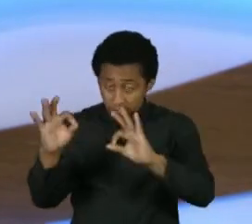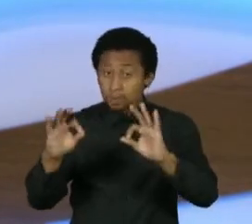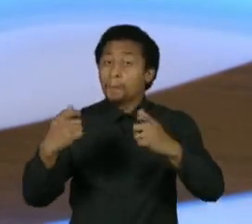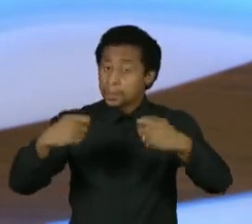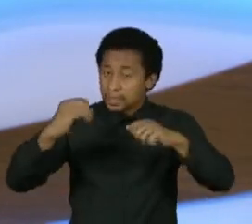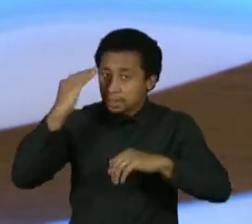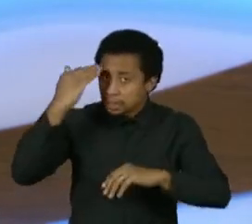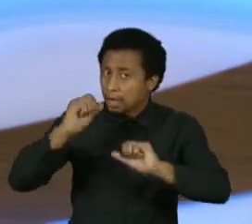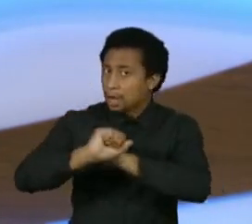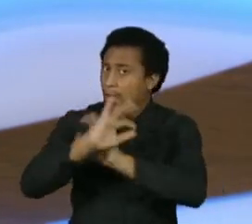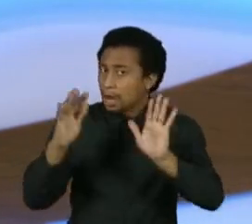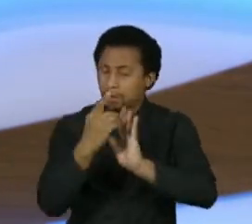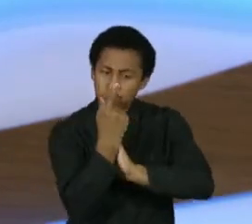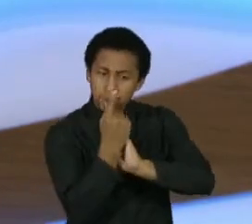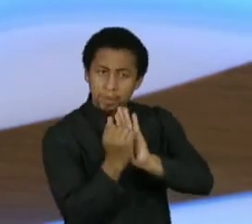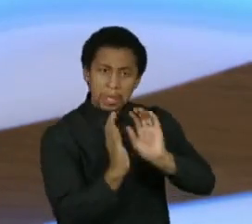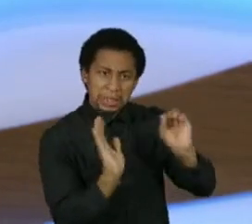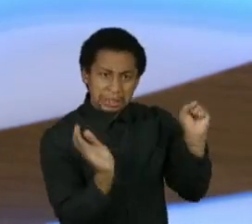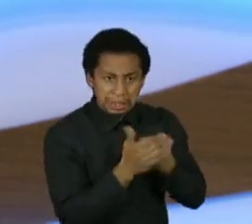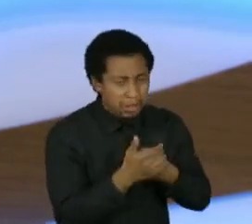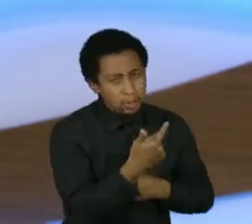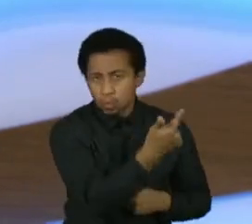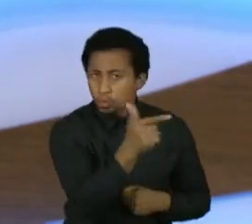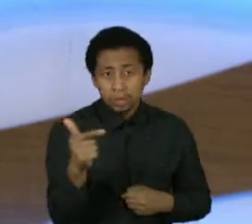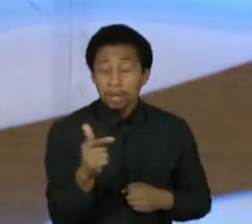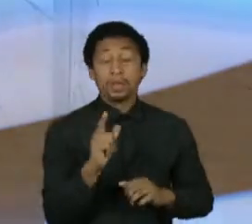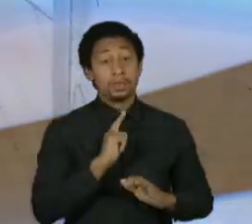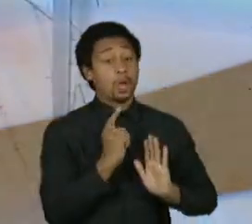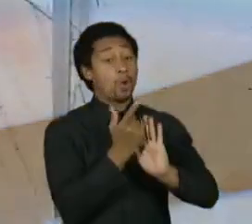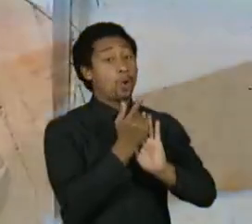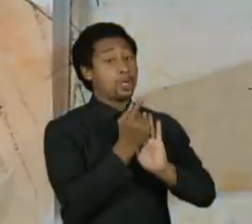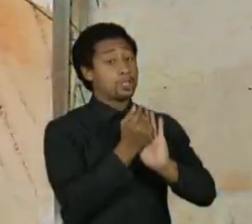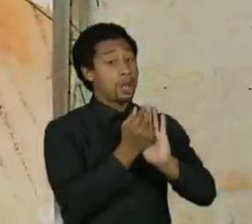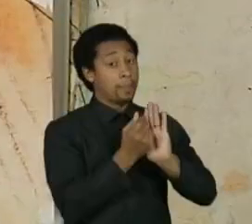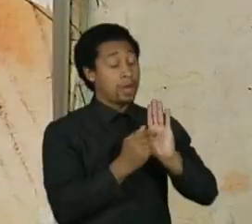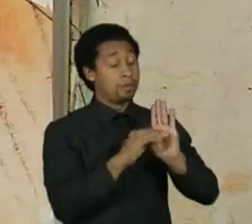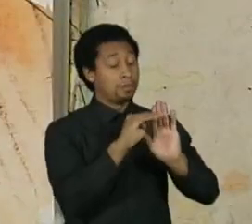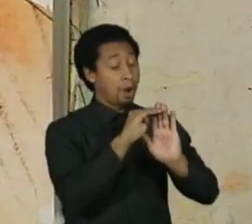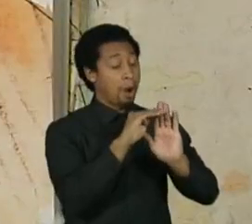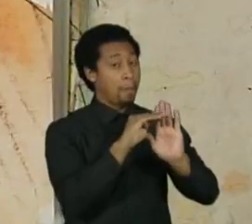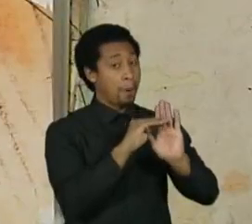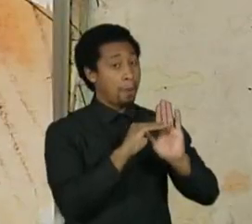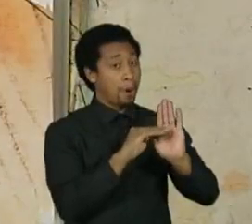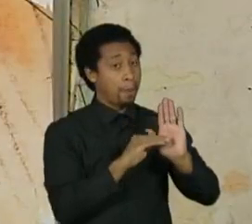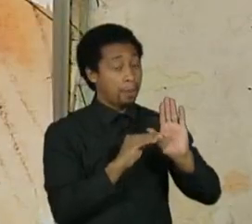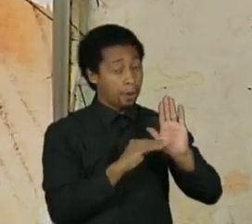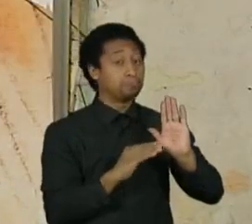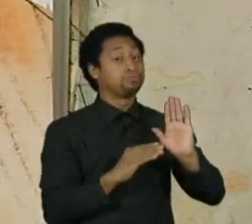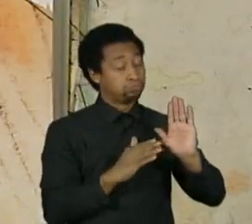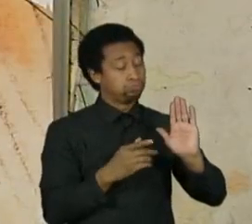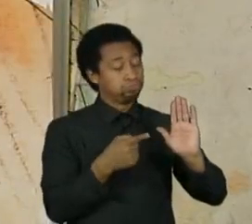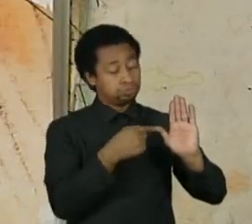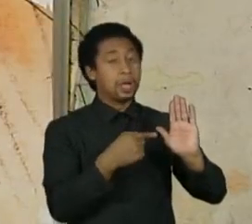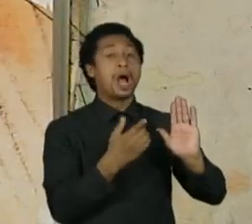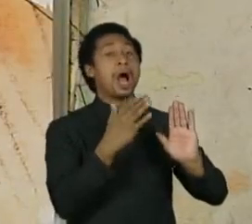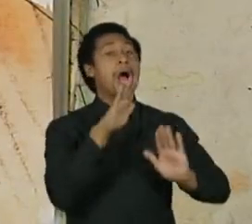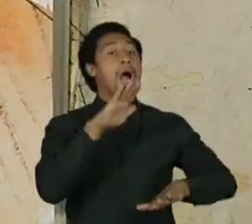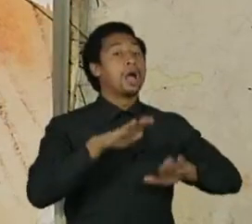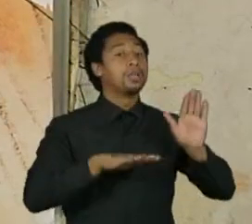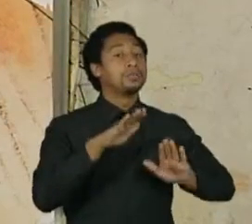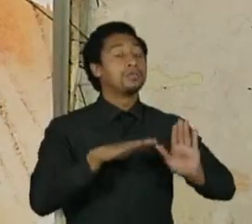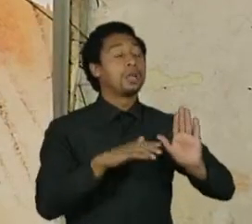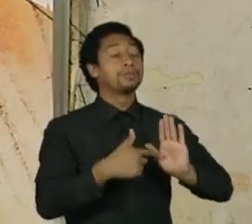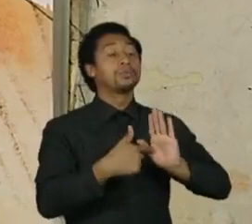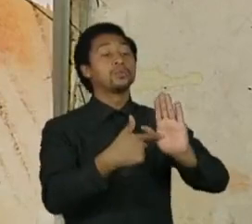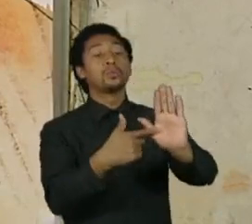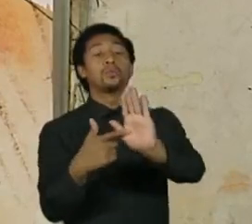existe um orçamento público em que há rubricas que vêm do Executivo ou vêm do Legislativo, e em relação às